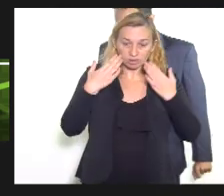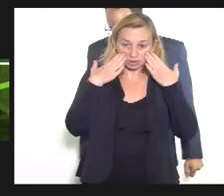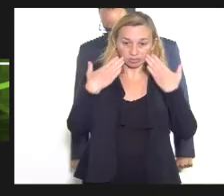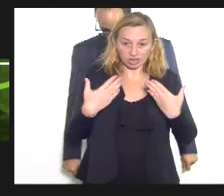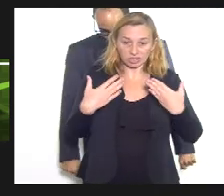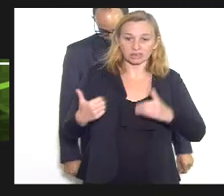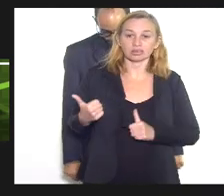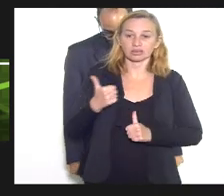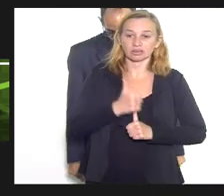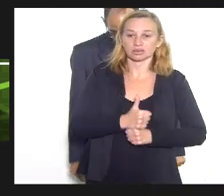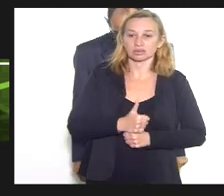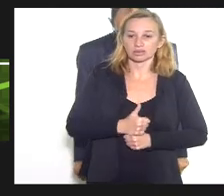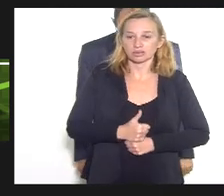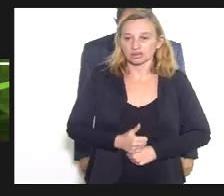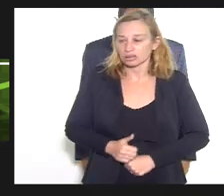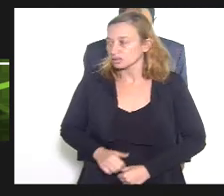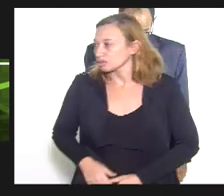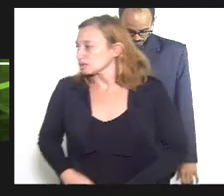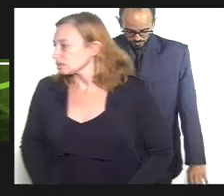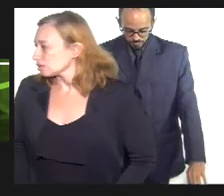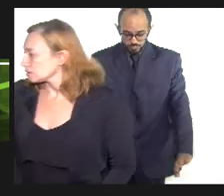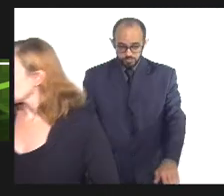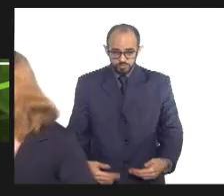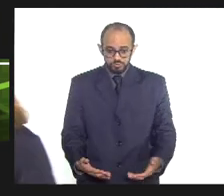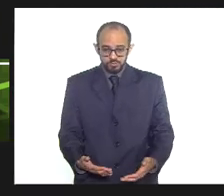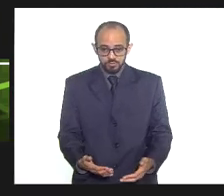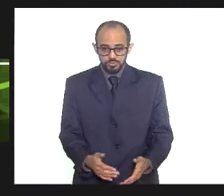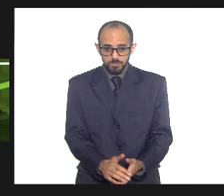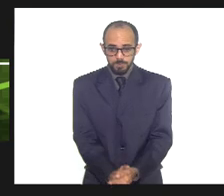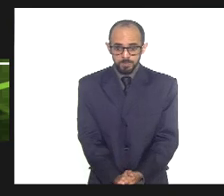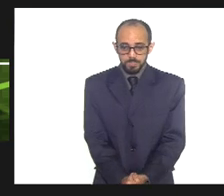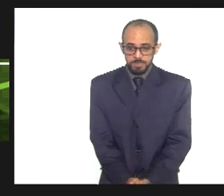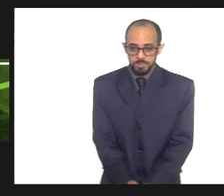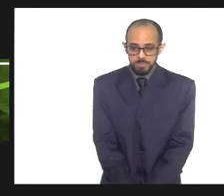apresenta para os projetos no Brasil.